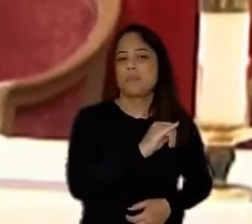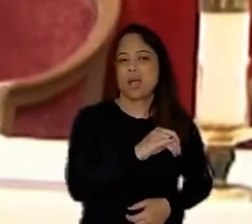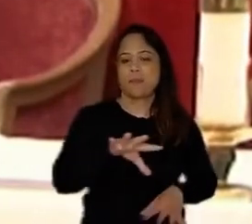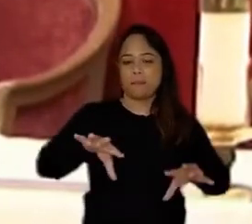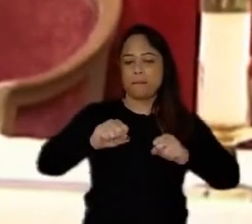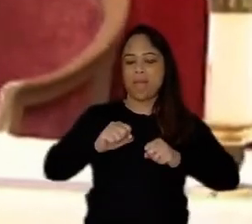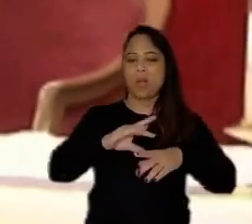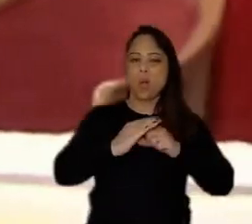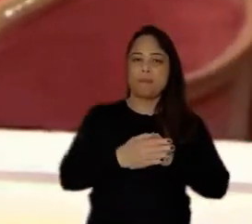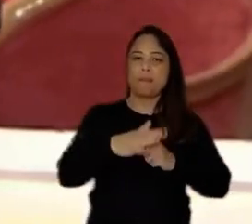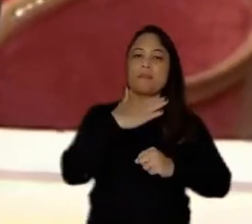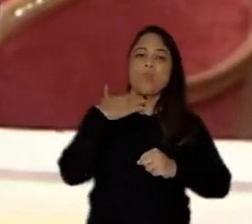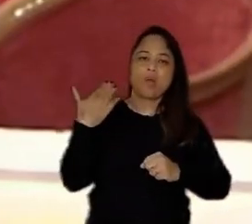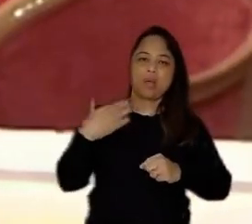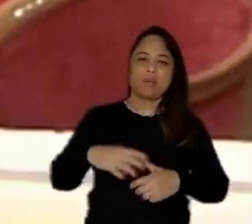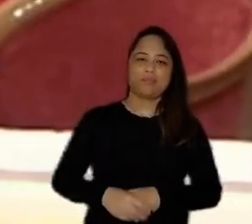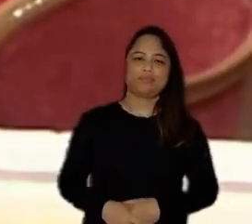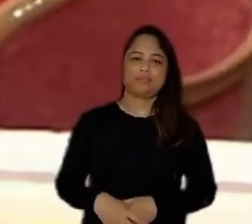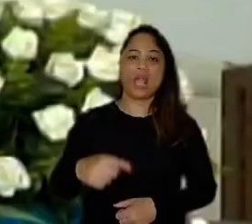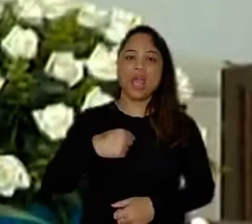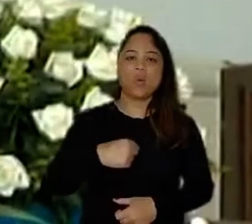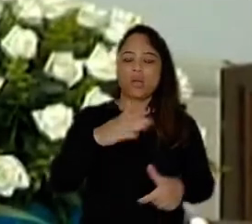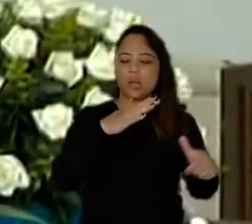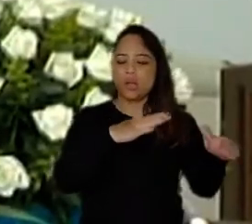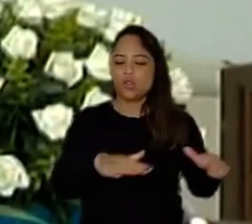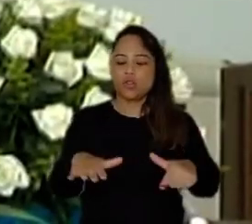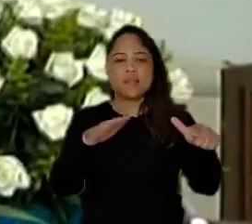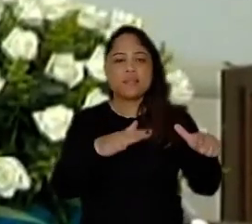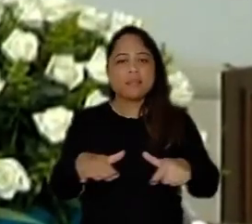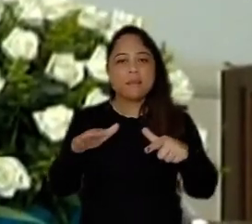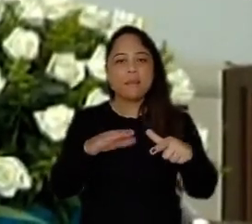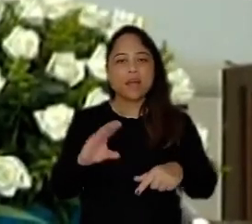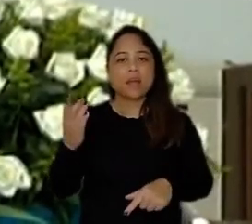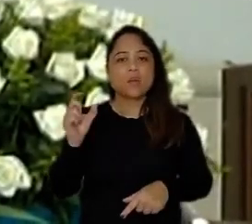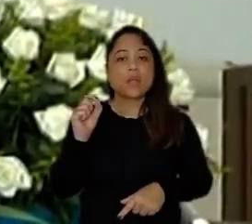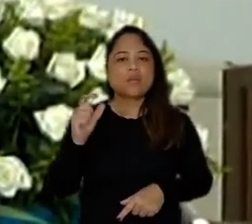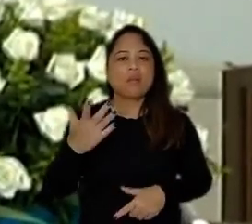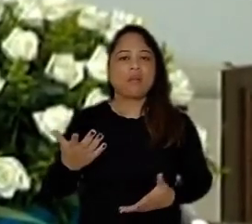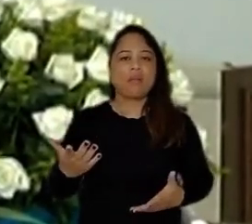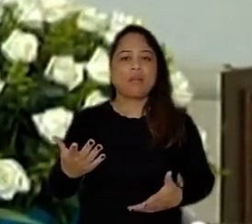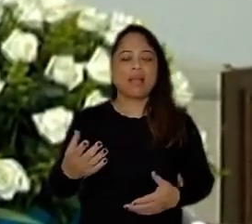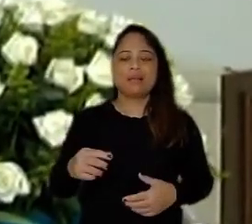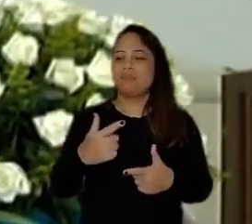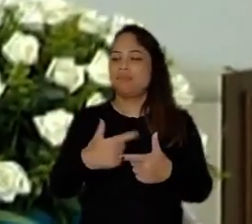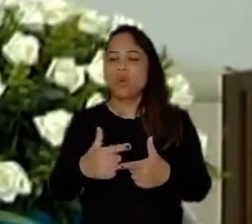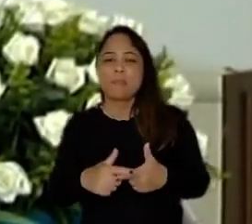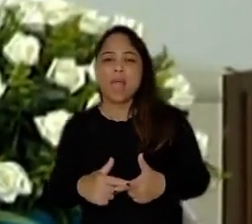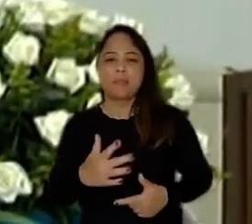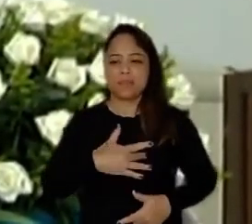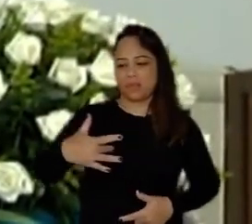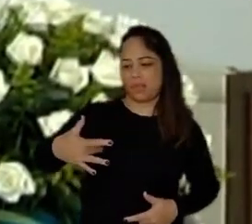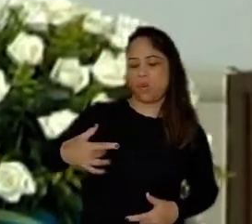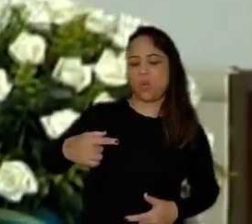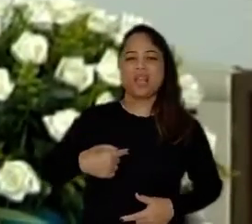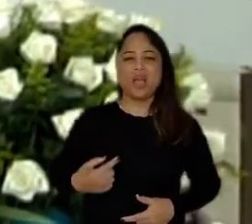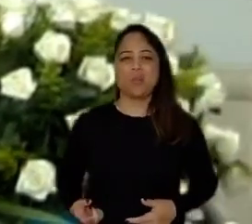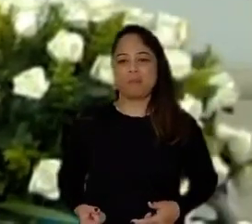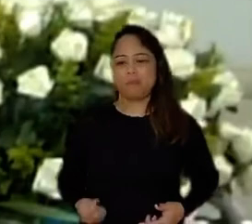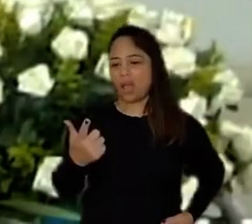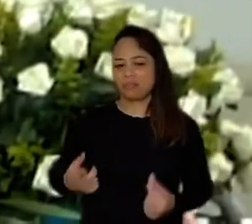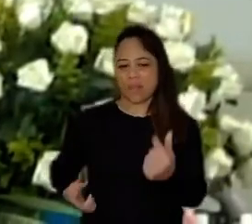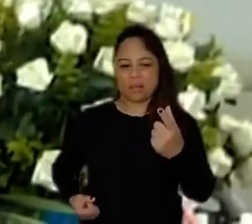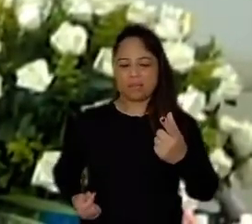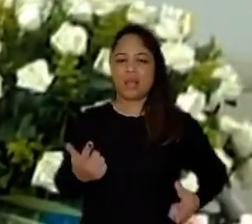Eu toda semana aparece uma zika diferente. Tenho gastado muito com remédio, com medicamento. Toda hora aparece uma coisa, eu tive